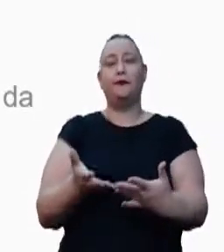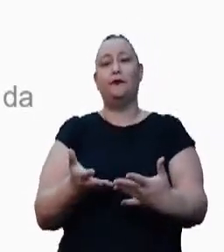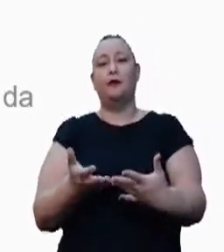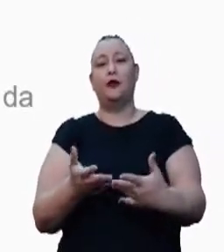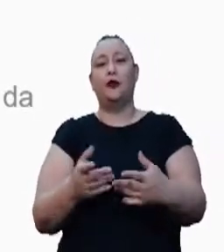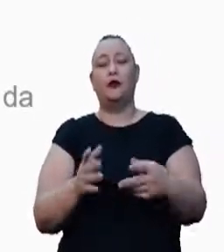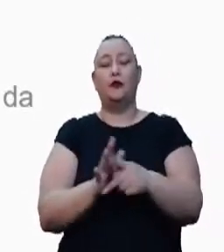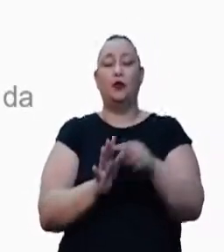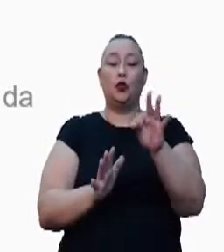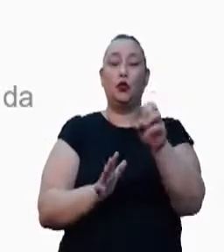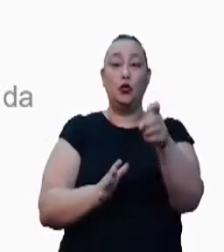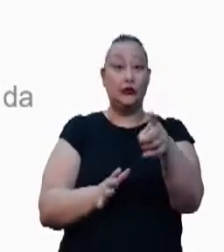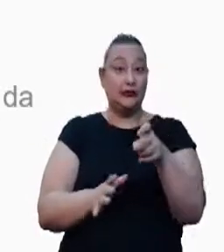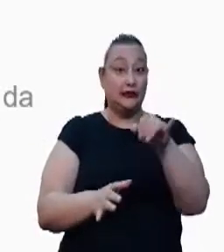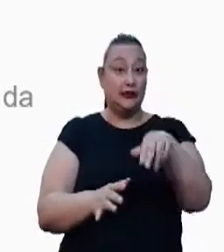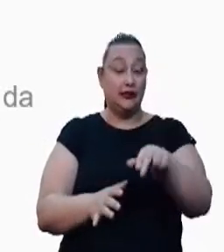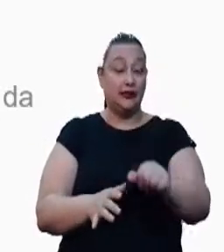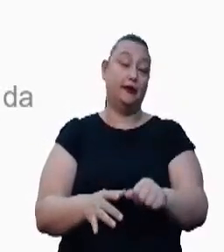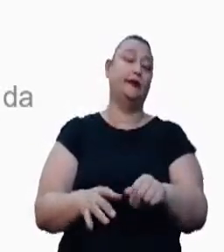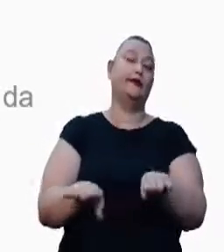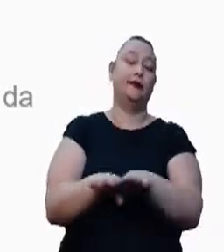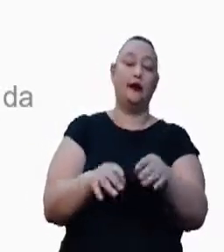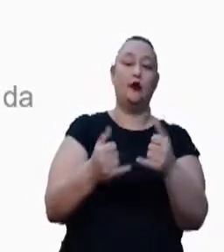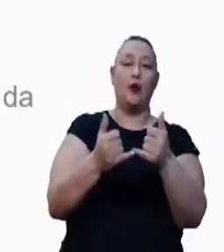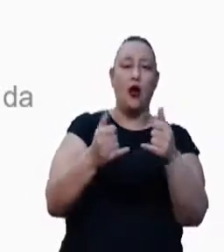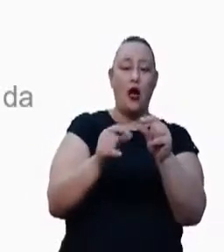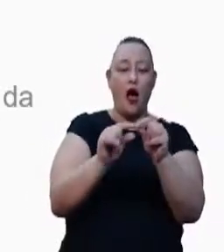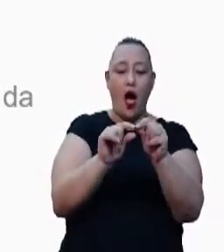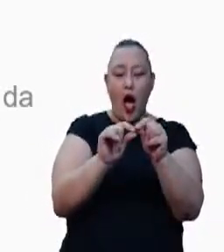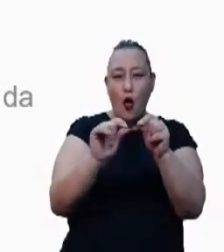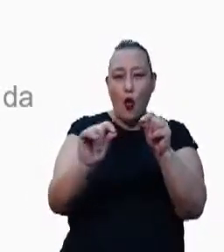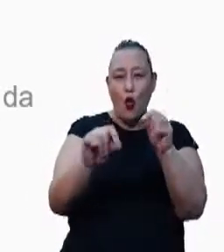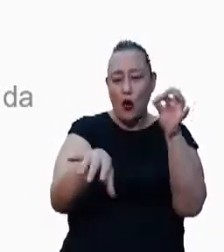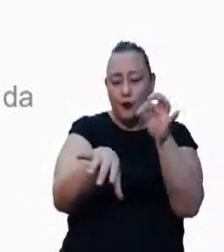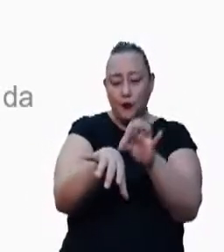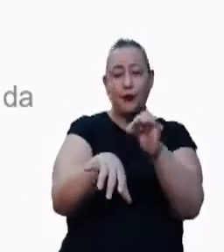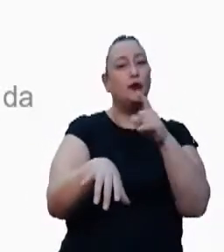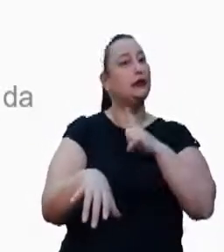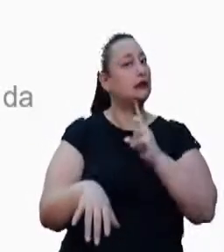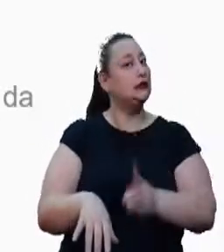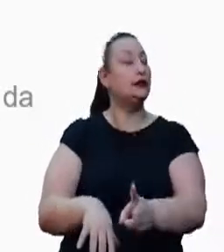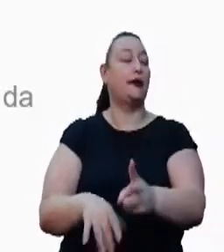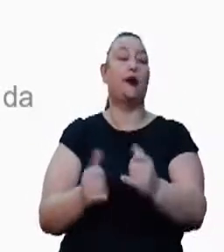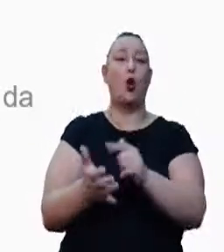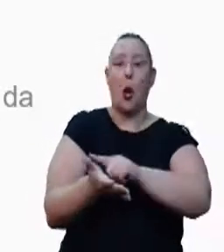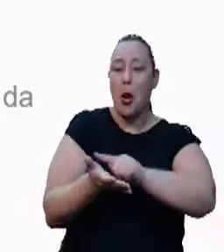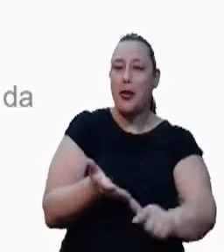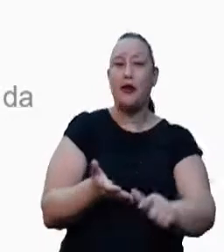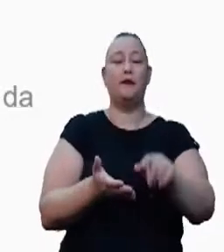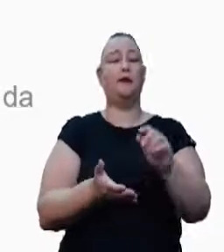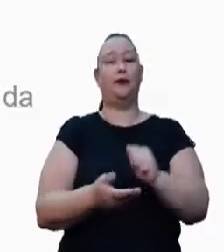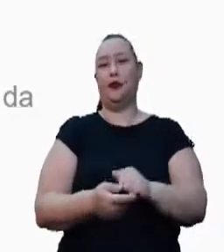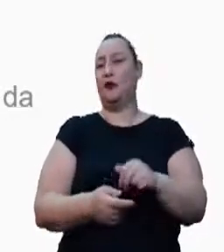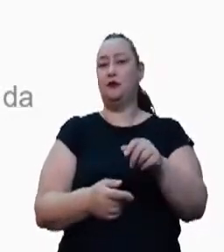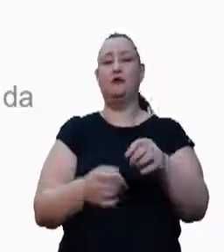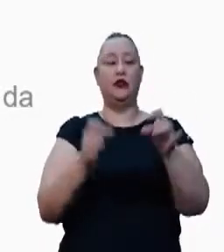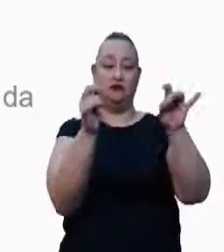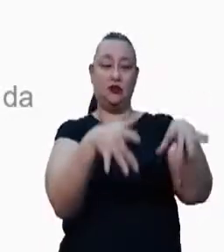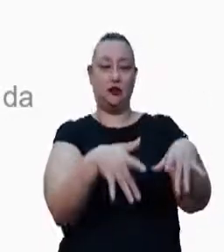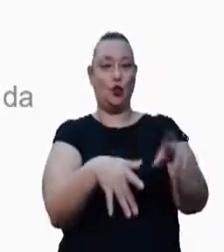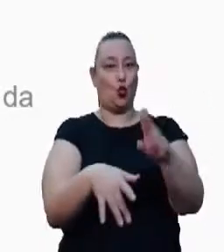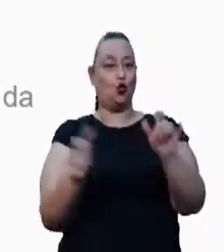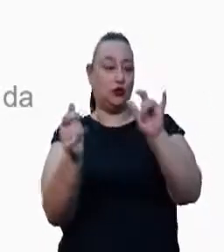a toxina, como a agulha, seringa, claro, isso tem que ser sempre esterilizado, tudo descartável.